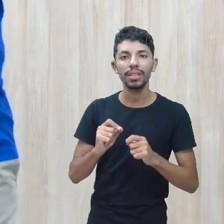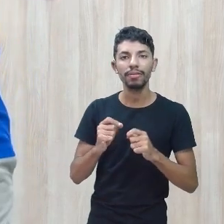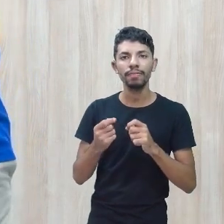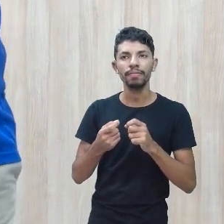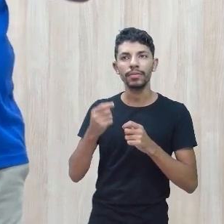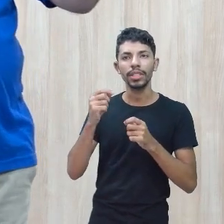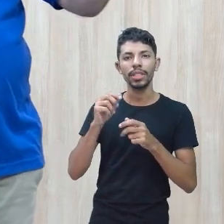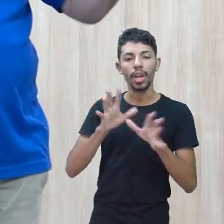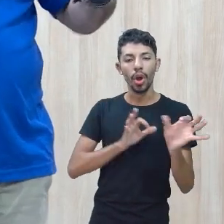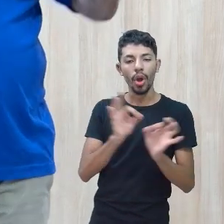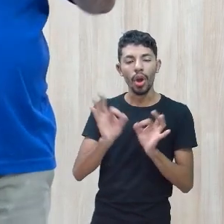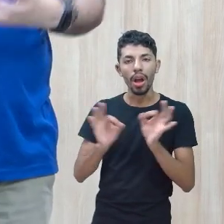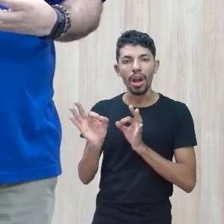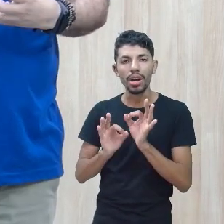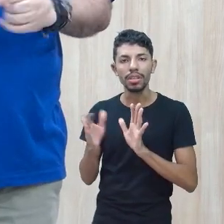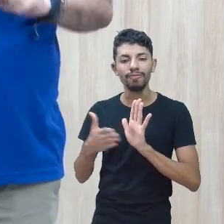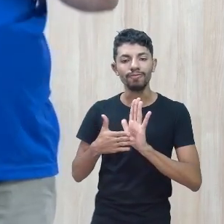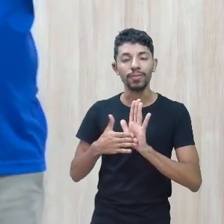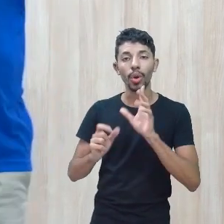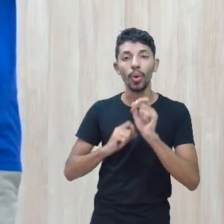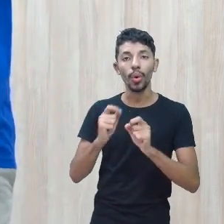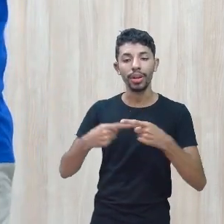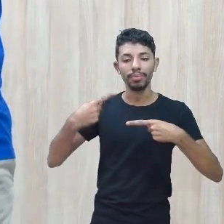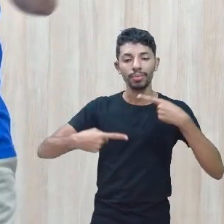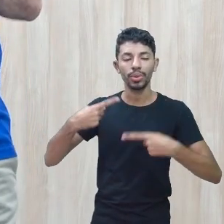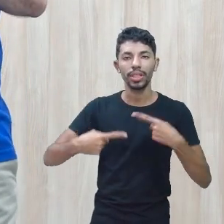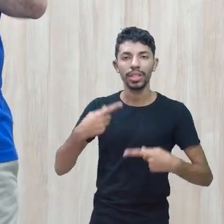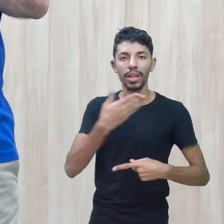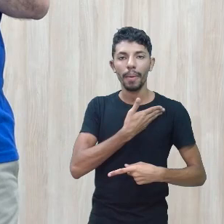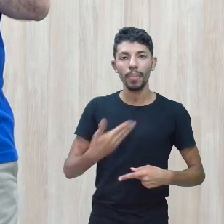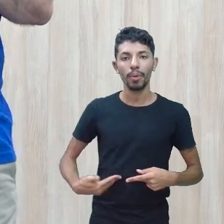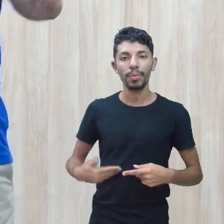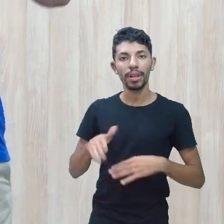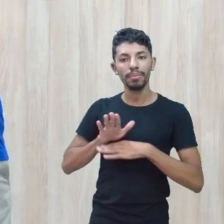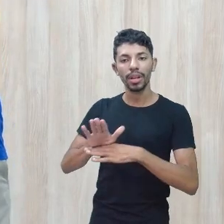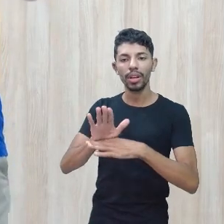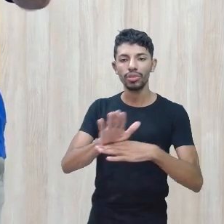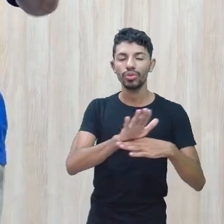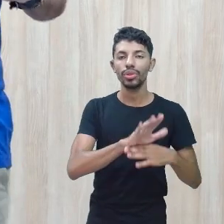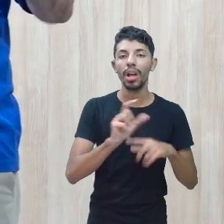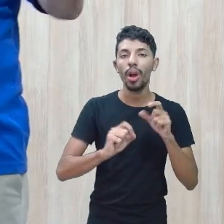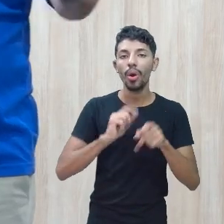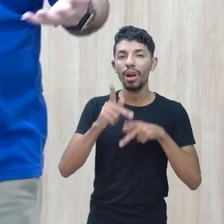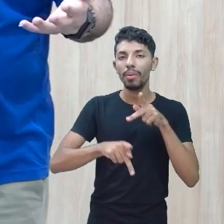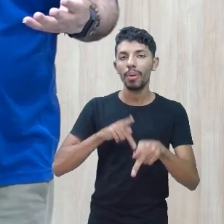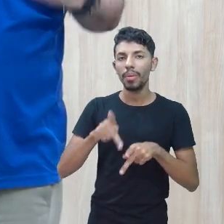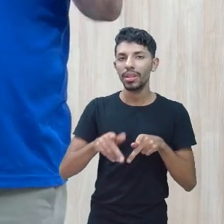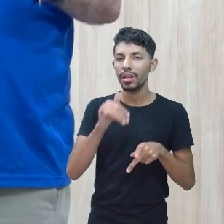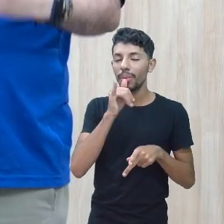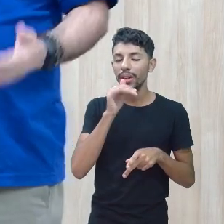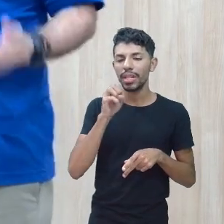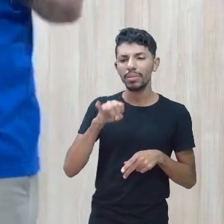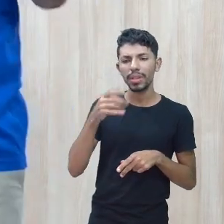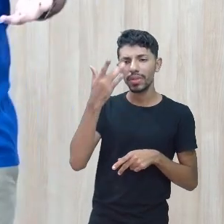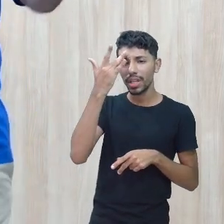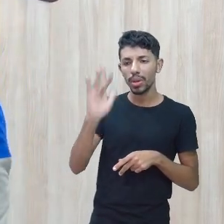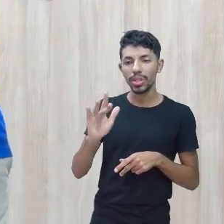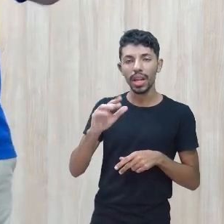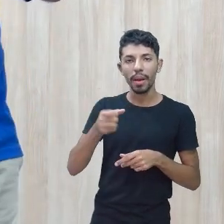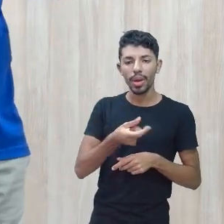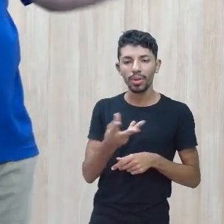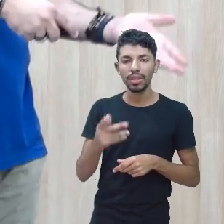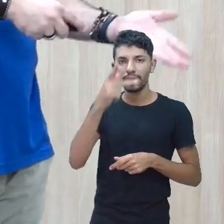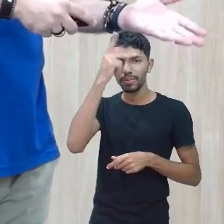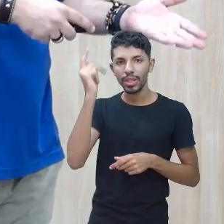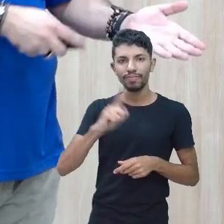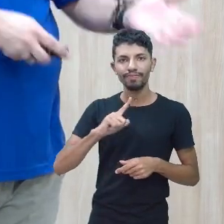de planejar as políticas públicas para atendimento àquela população. Se você não sabe quantas pessoas tem no território, como é que você vai